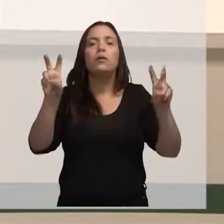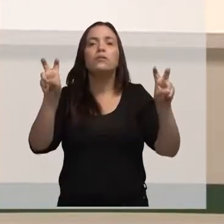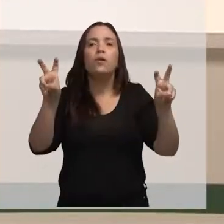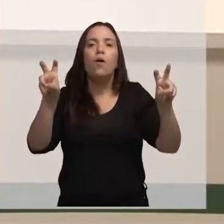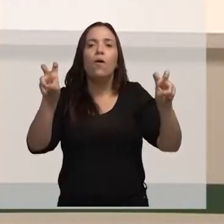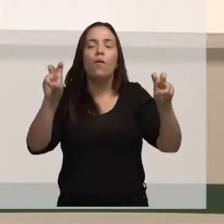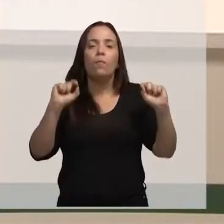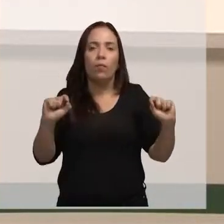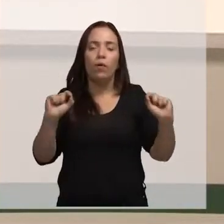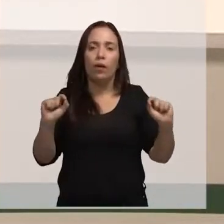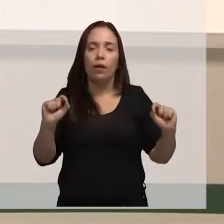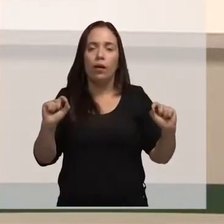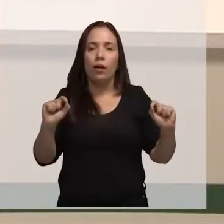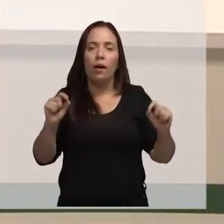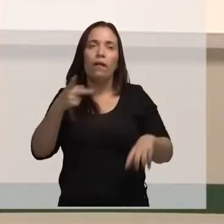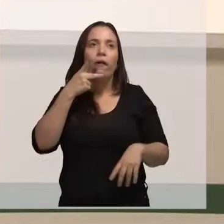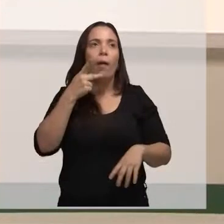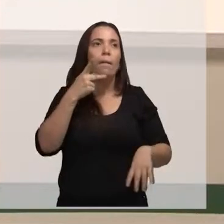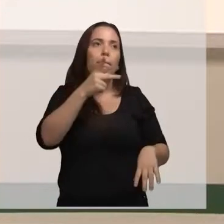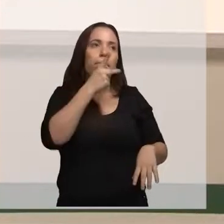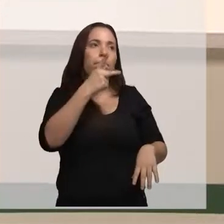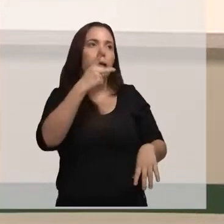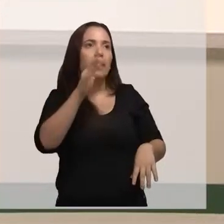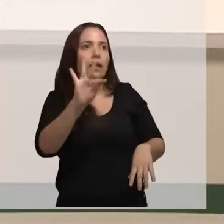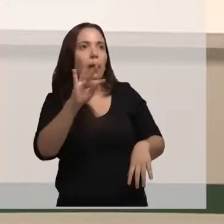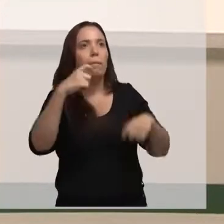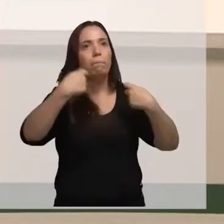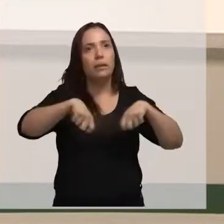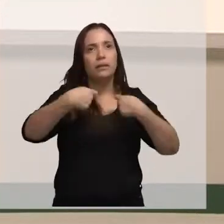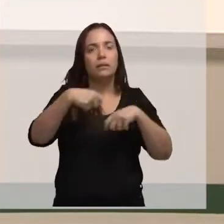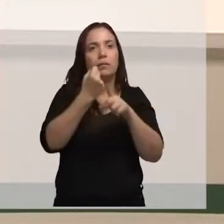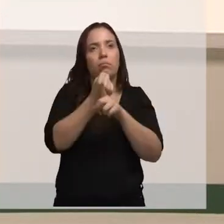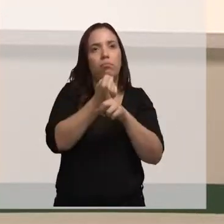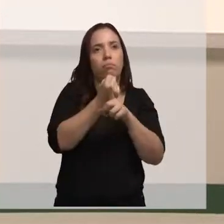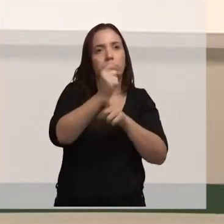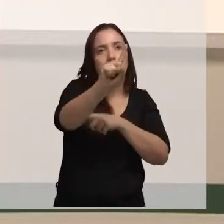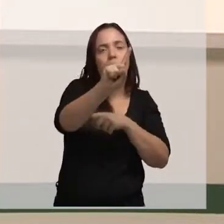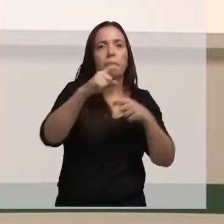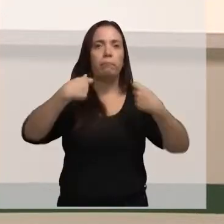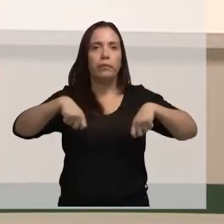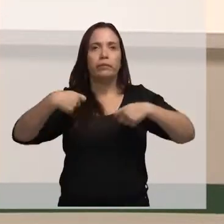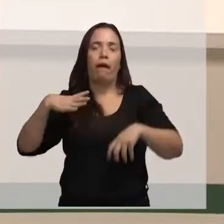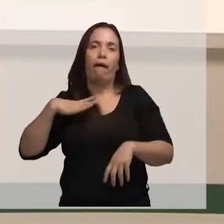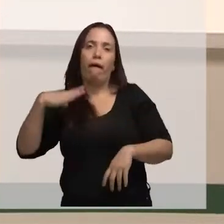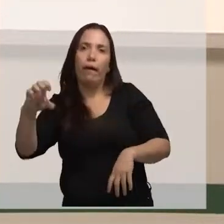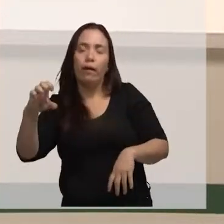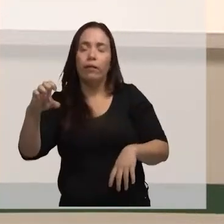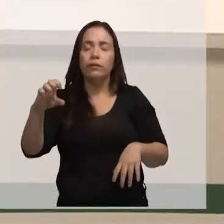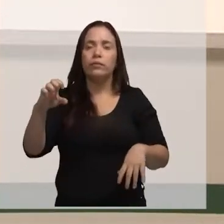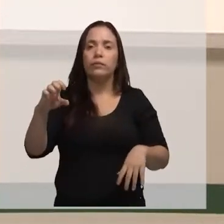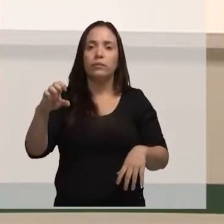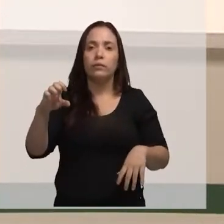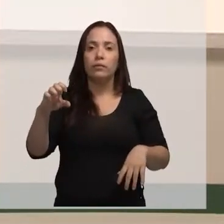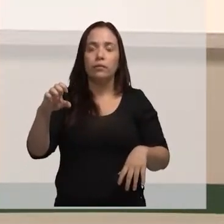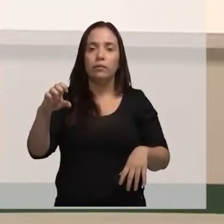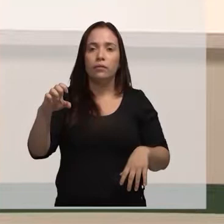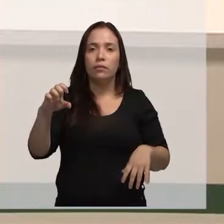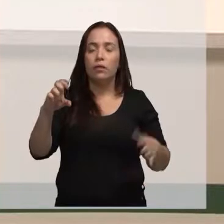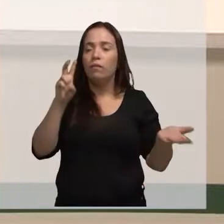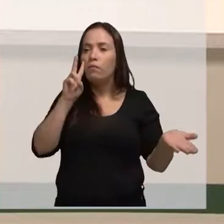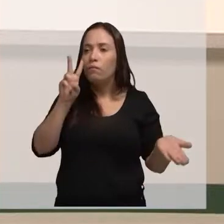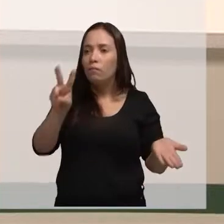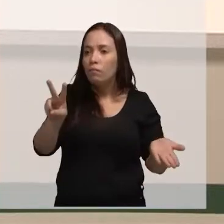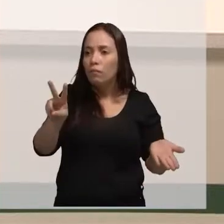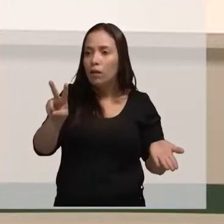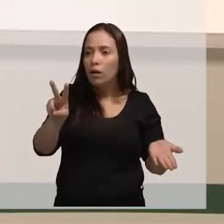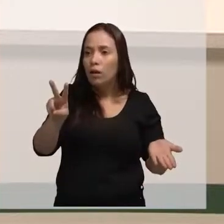Não, o PT tem que botar para fora o cara, tem que ter ética, tem que ser o quê. Aí quando chega... Quando atinge